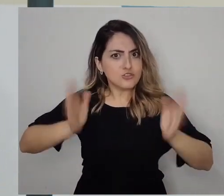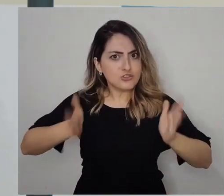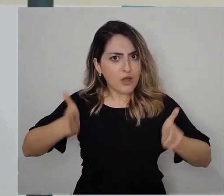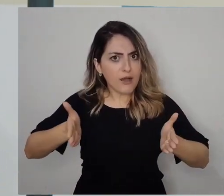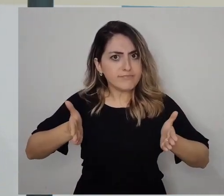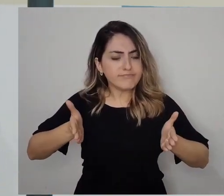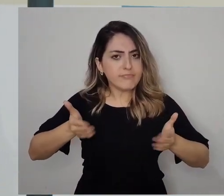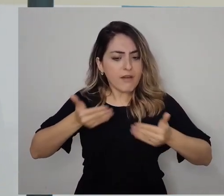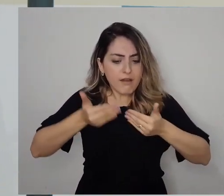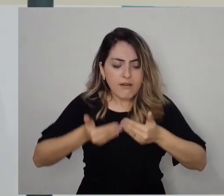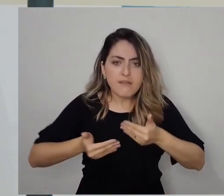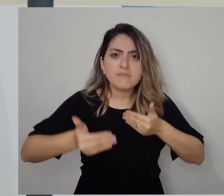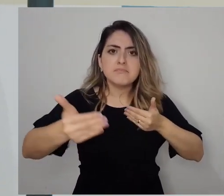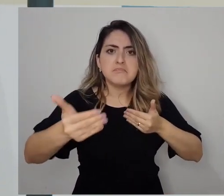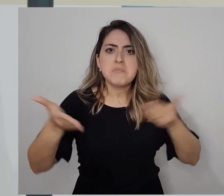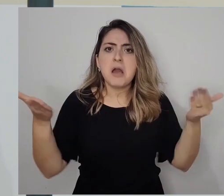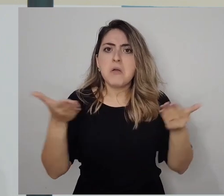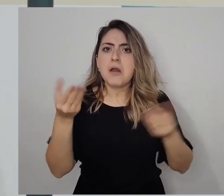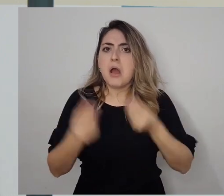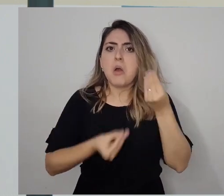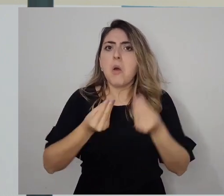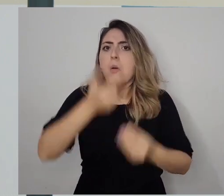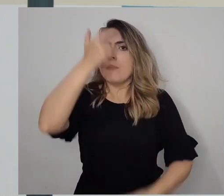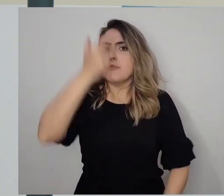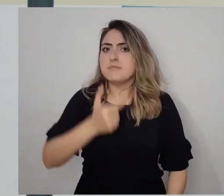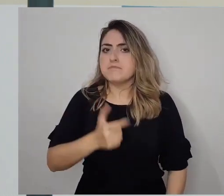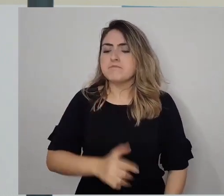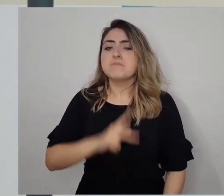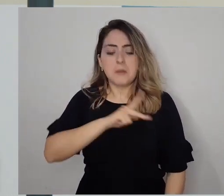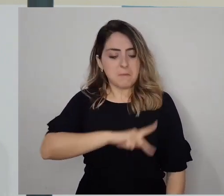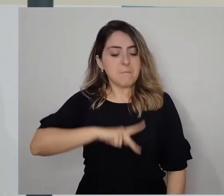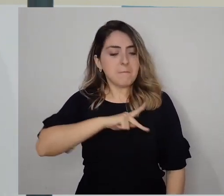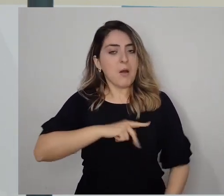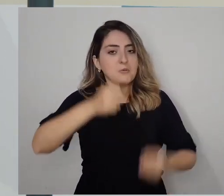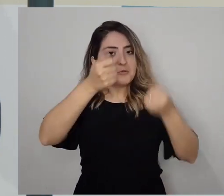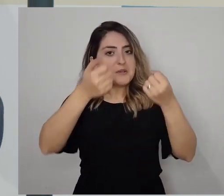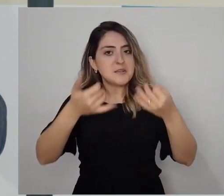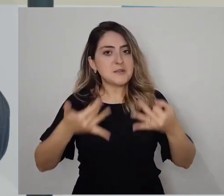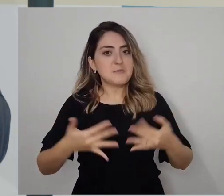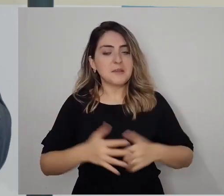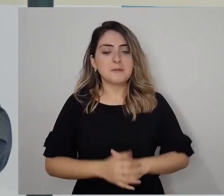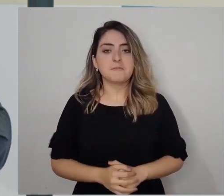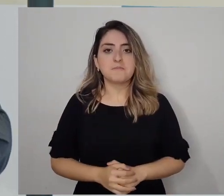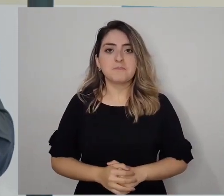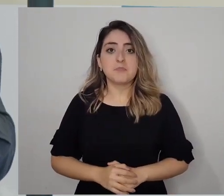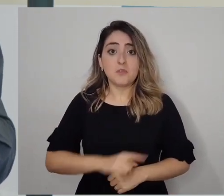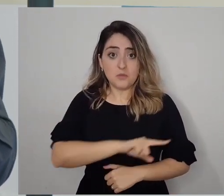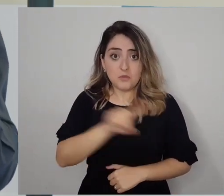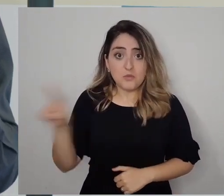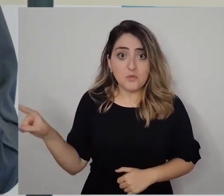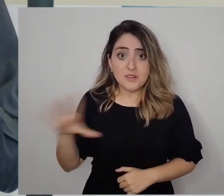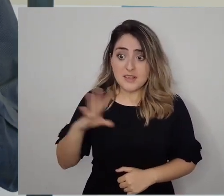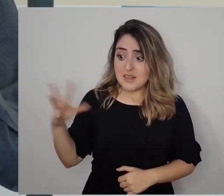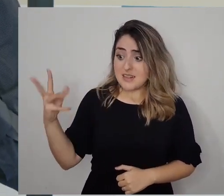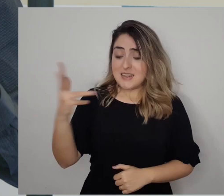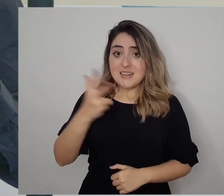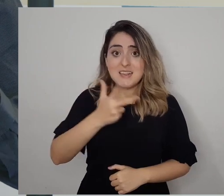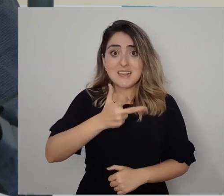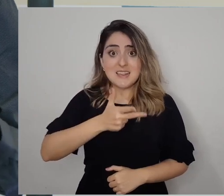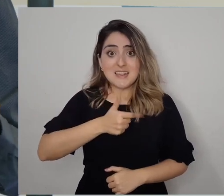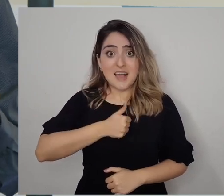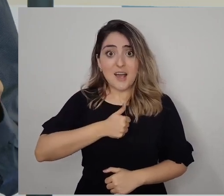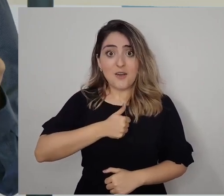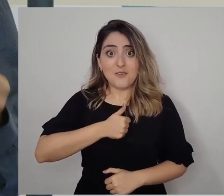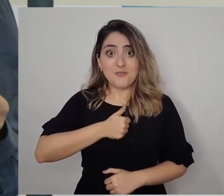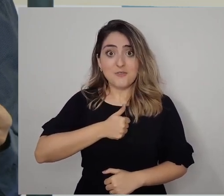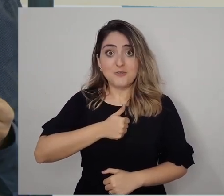vida? É isso que Paulo fala no restinho desse texto. Ele diz, porque pela graça vocês são salvos mediante a